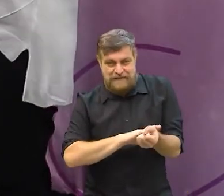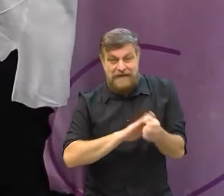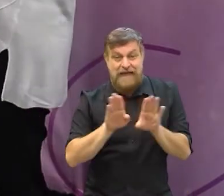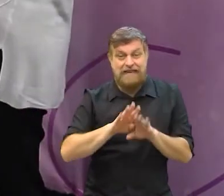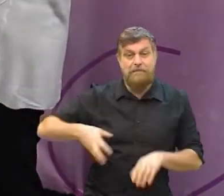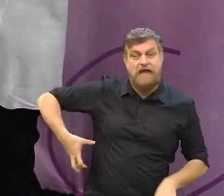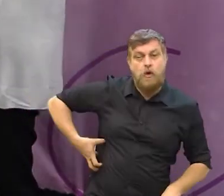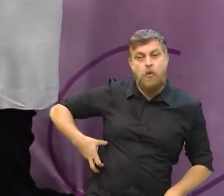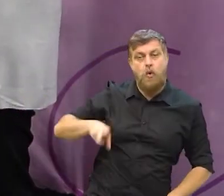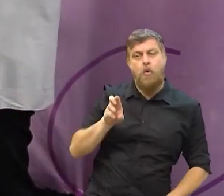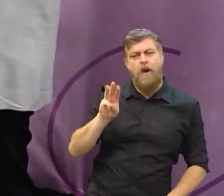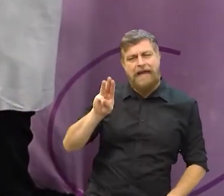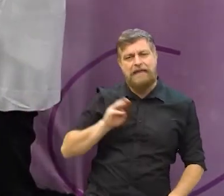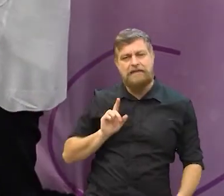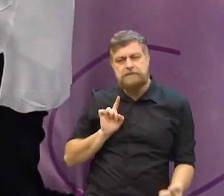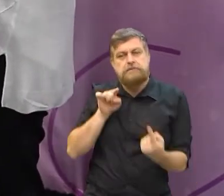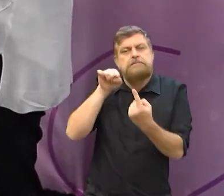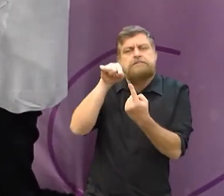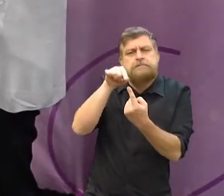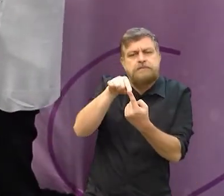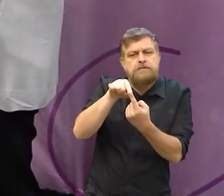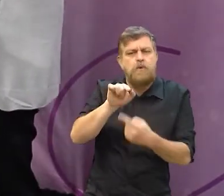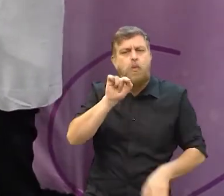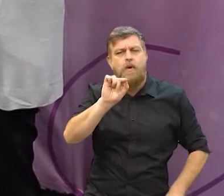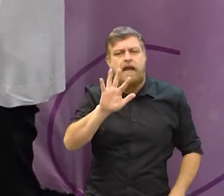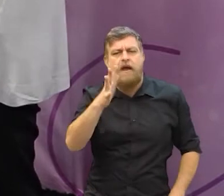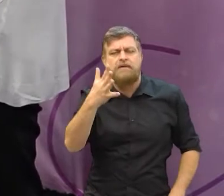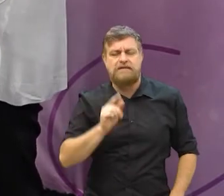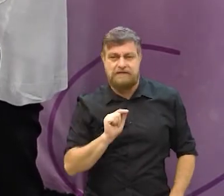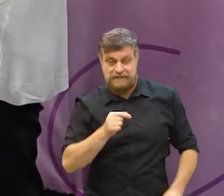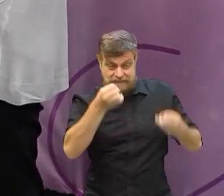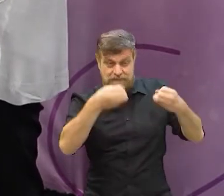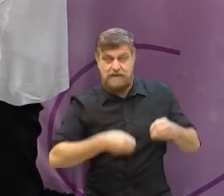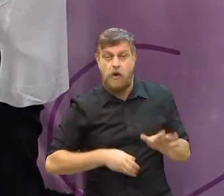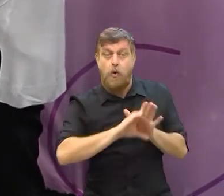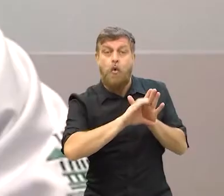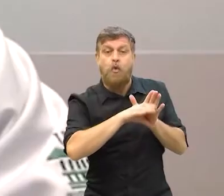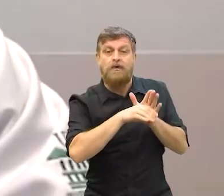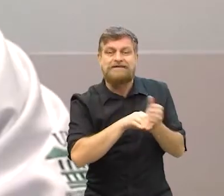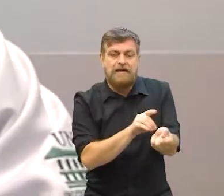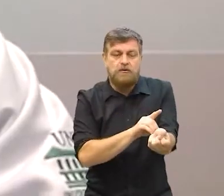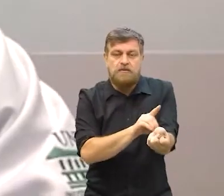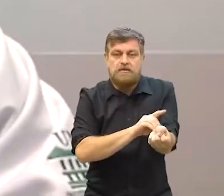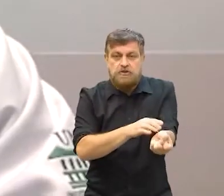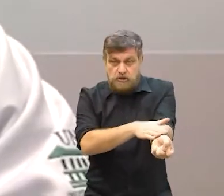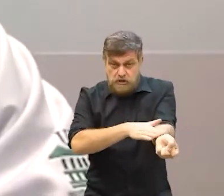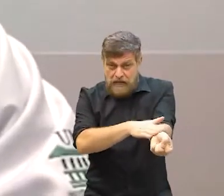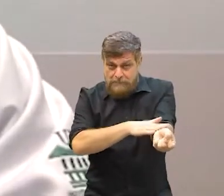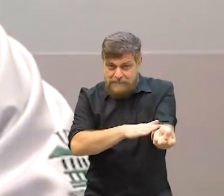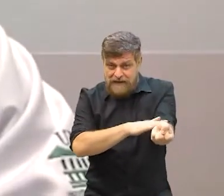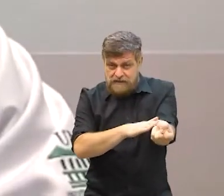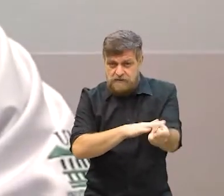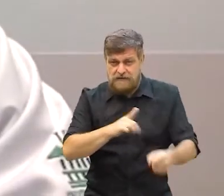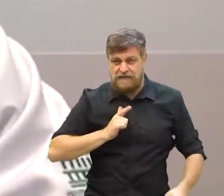e saúde renal, qual a relação? Primeiro, vamos explicar o que é a diabetes. Bom, o